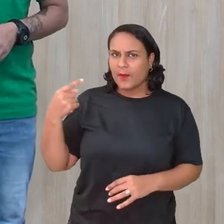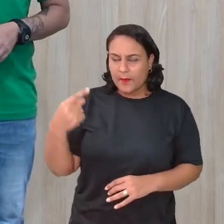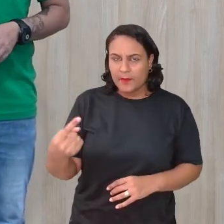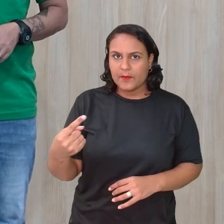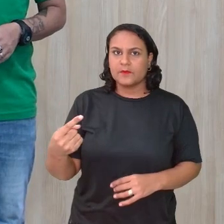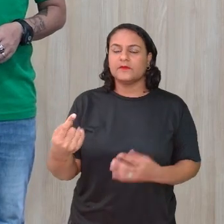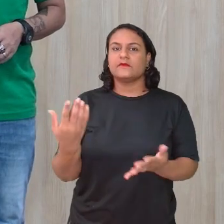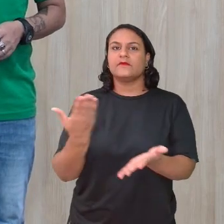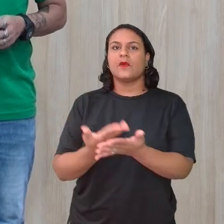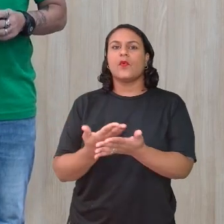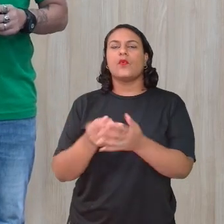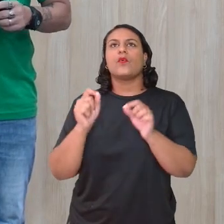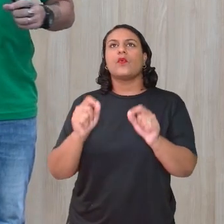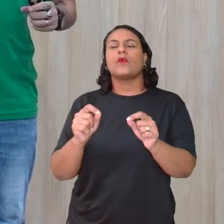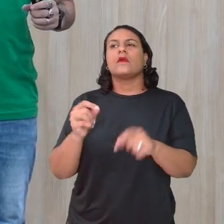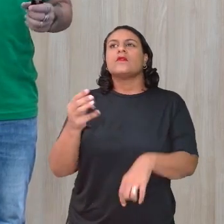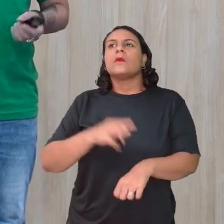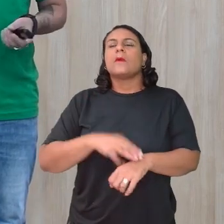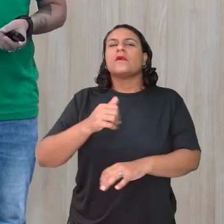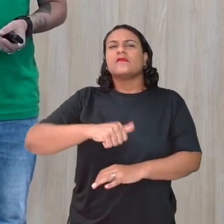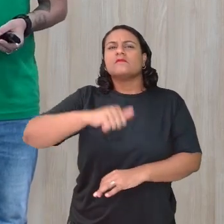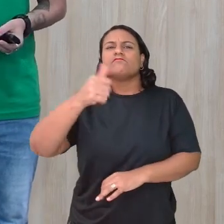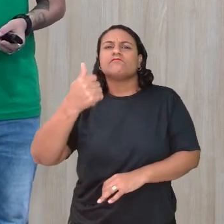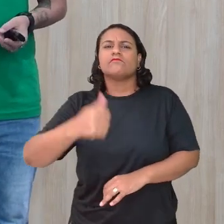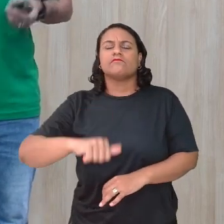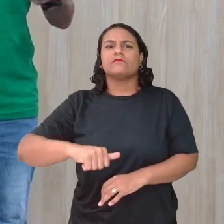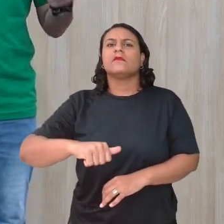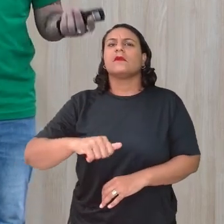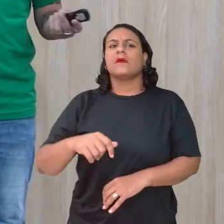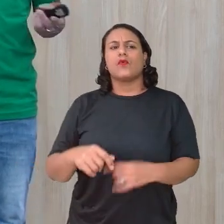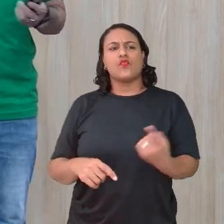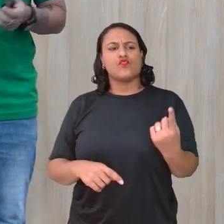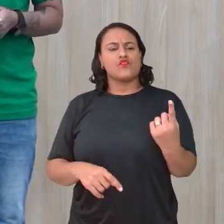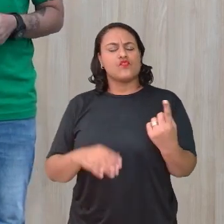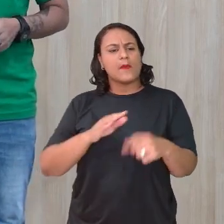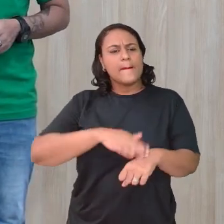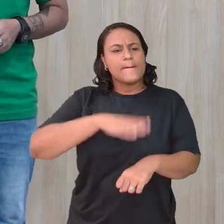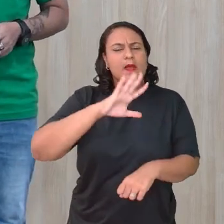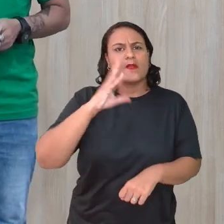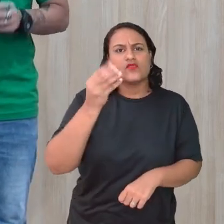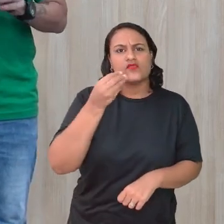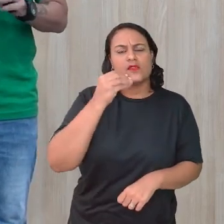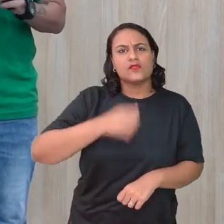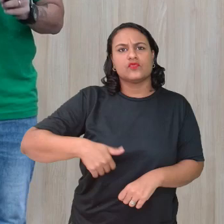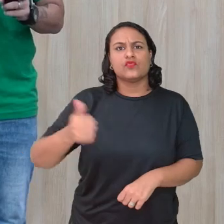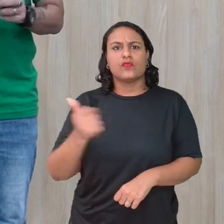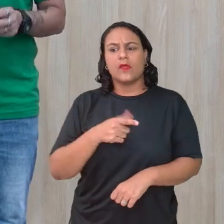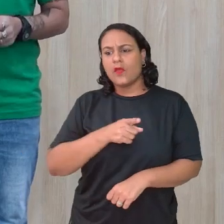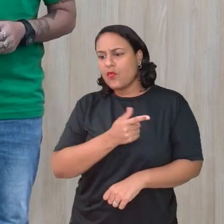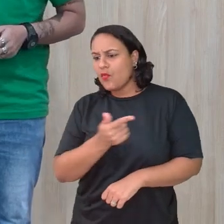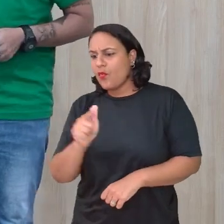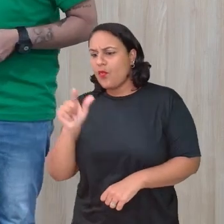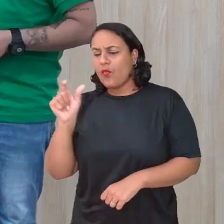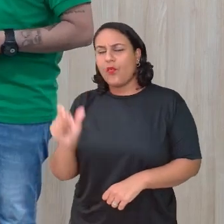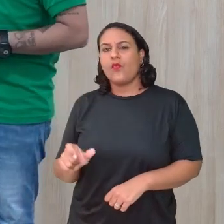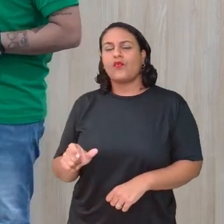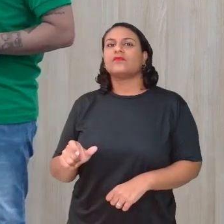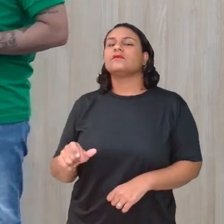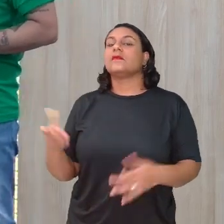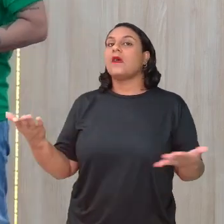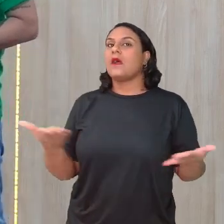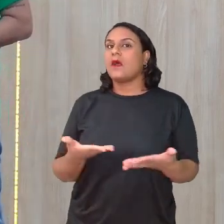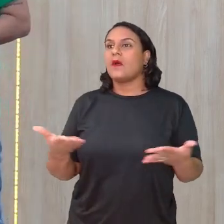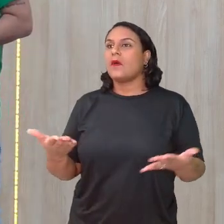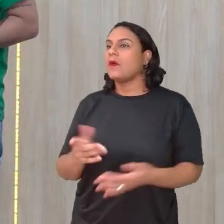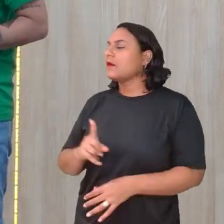ver quando você vai analisar uma situação em que um tem mais chances do que o outro. Nesse primeiro momento a gente está dizendo que